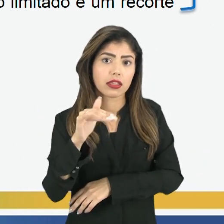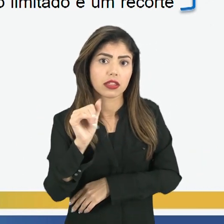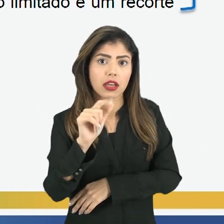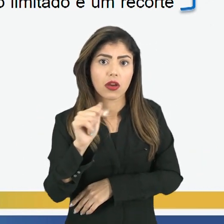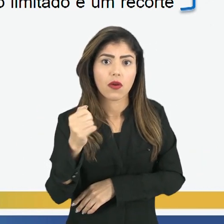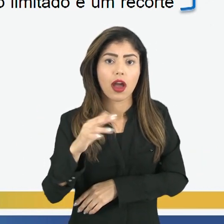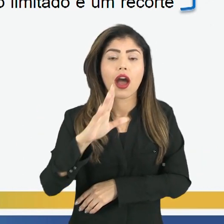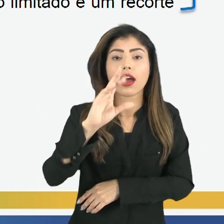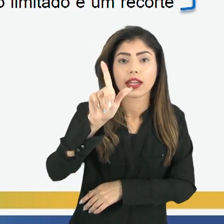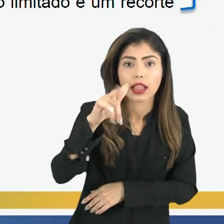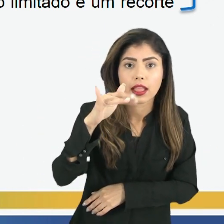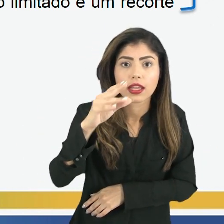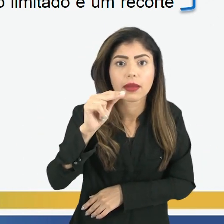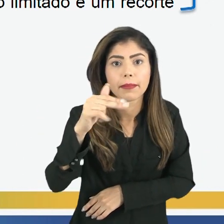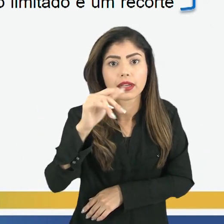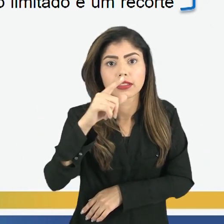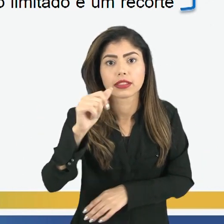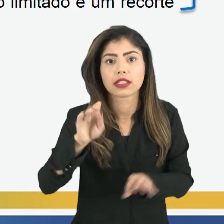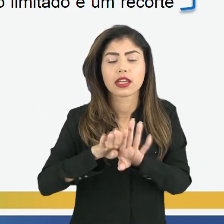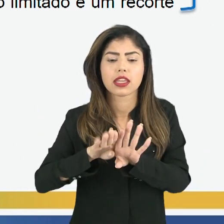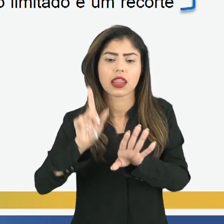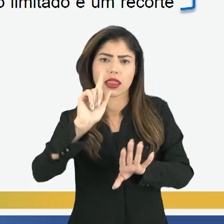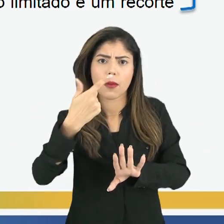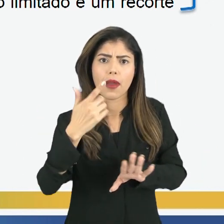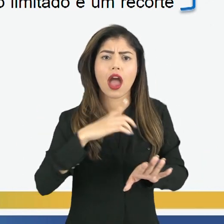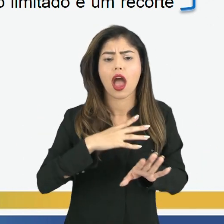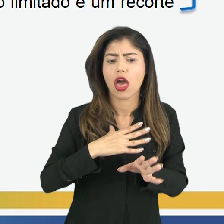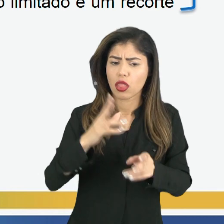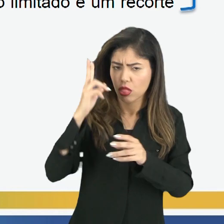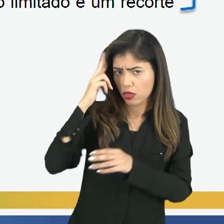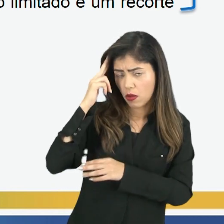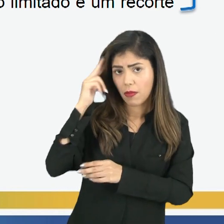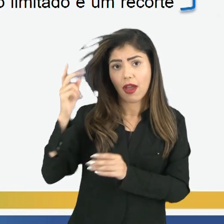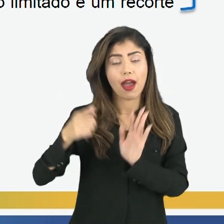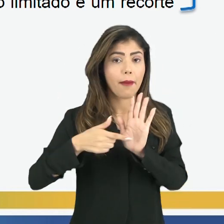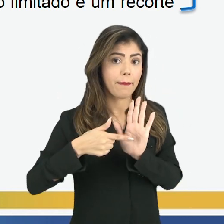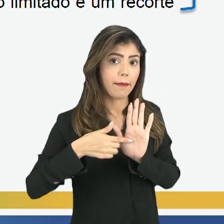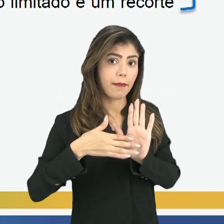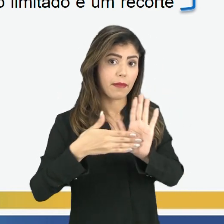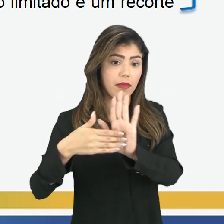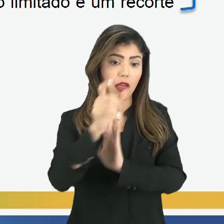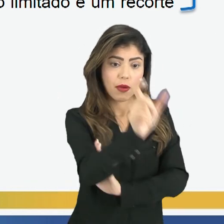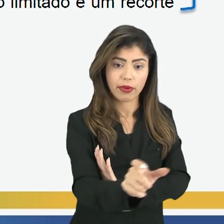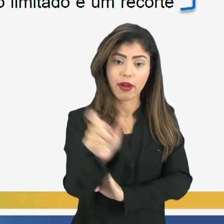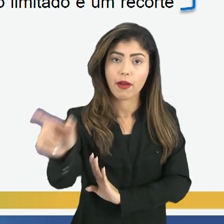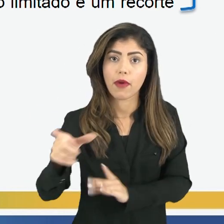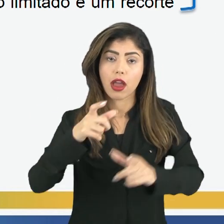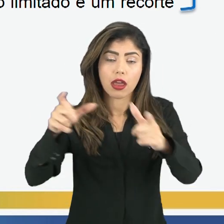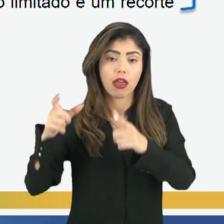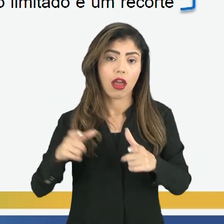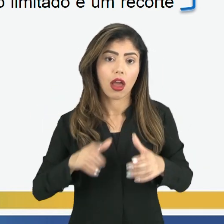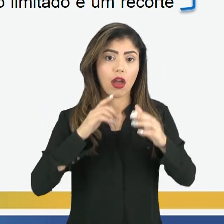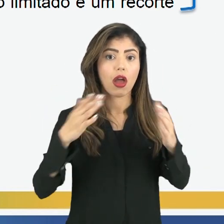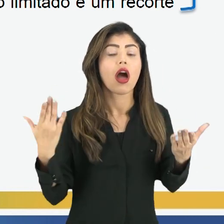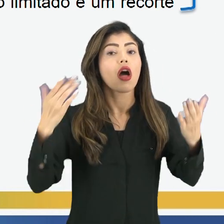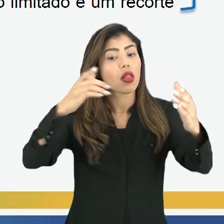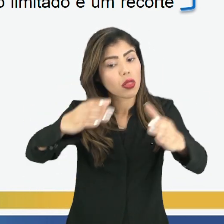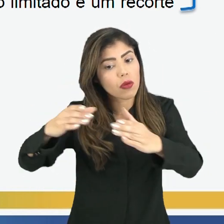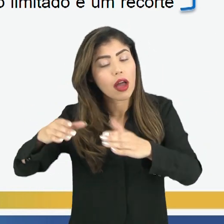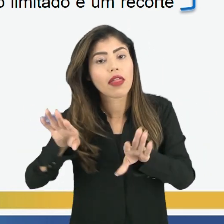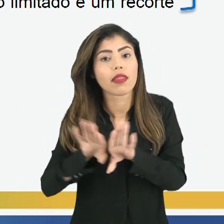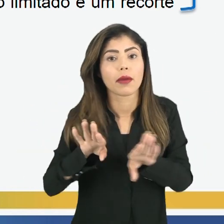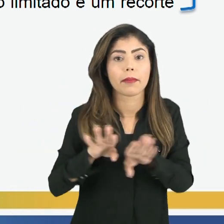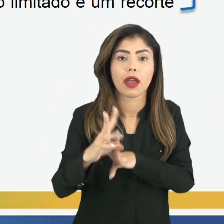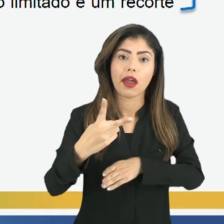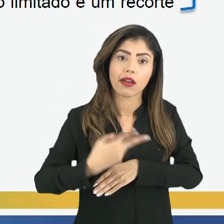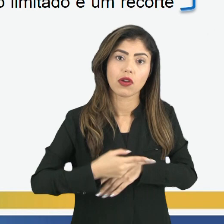clímax do conflito. Além disso, é comum que apresente poucos personagens, espaço ou cenário limitado e um